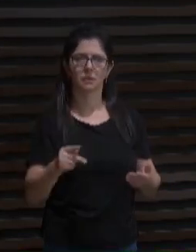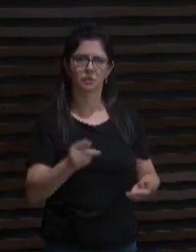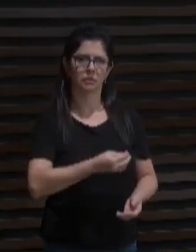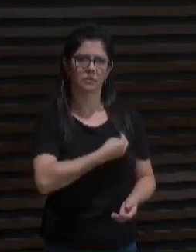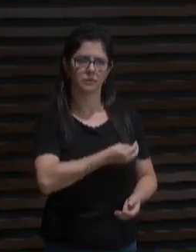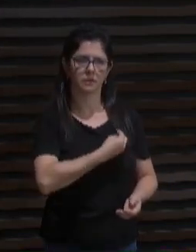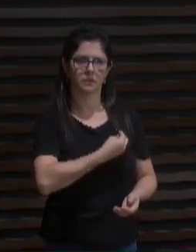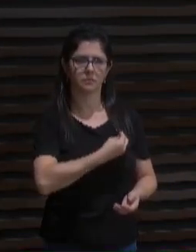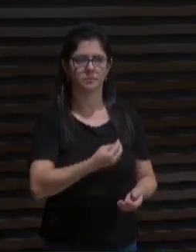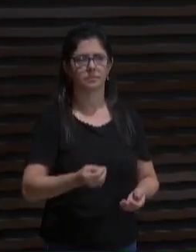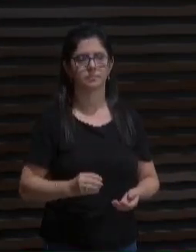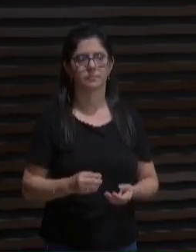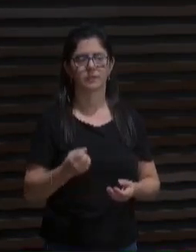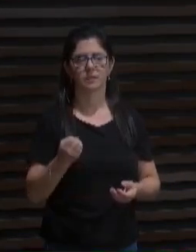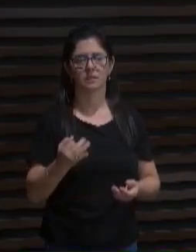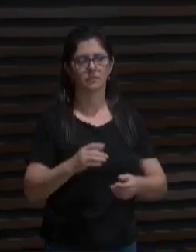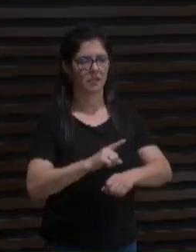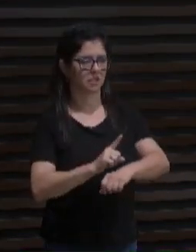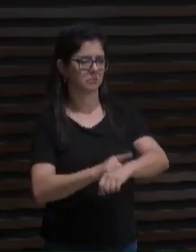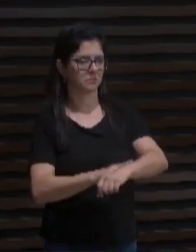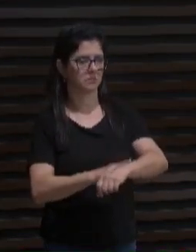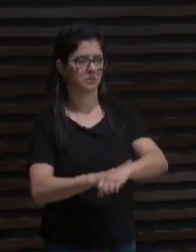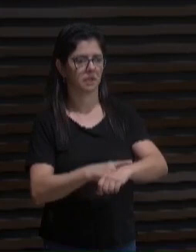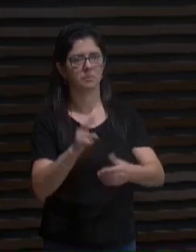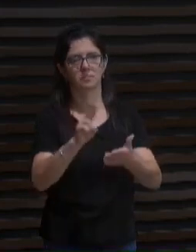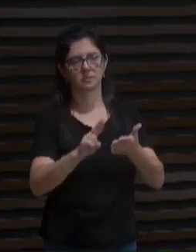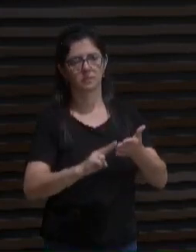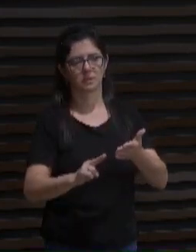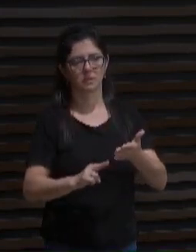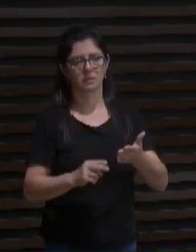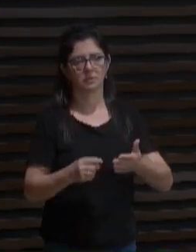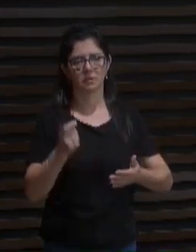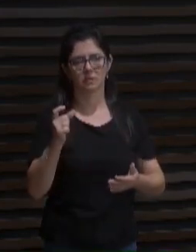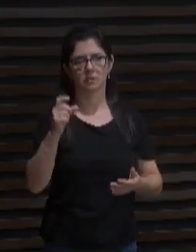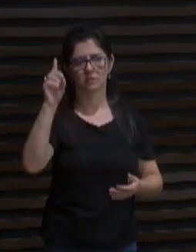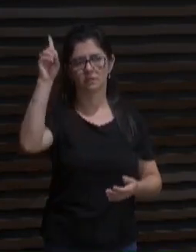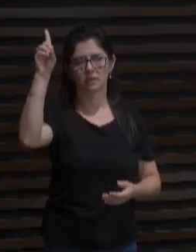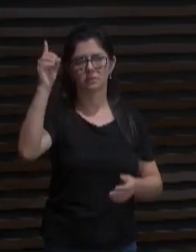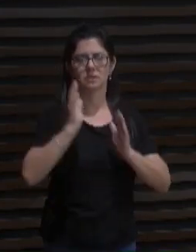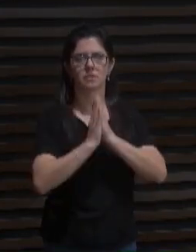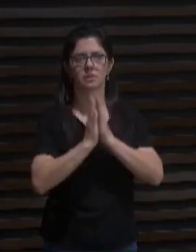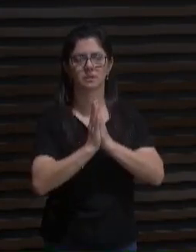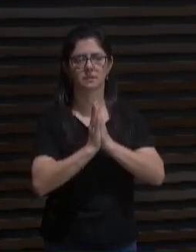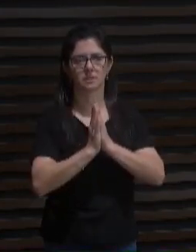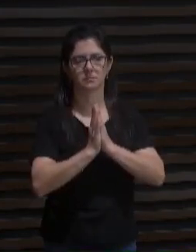leitura da palavra? Você investe quanto tempo na oração, na comunhão com os santos? Então, dá uma paradinha e você